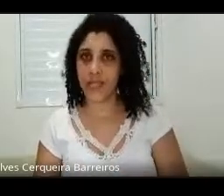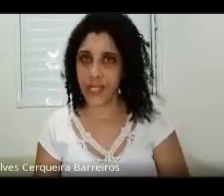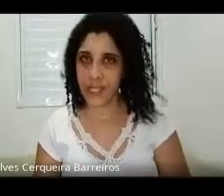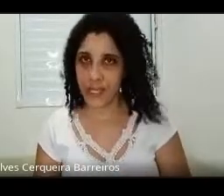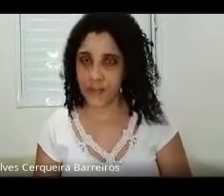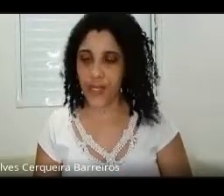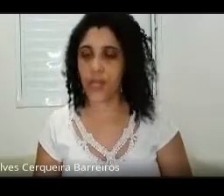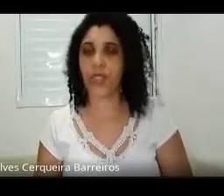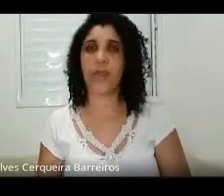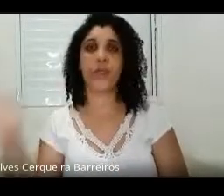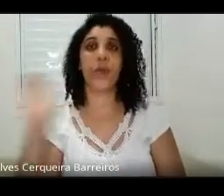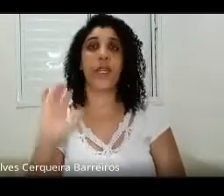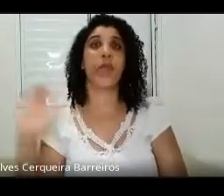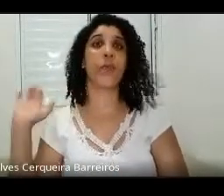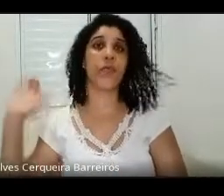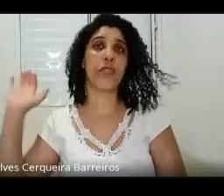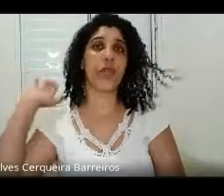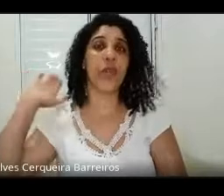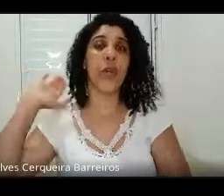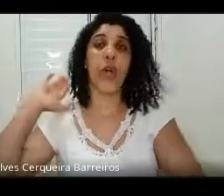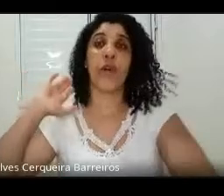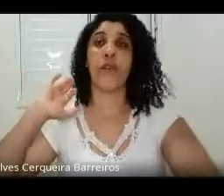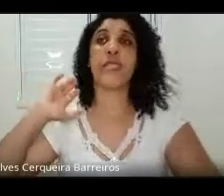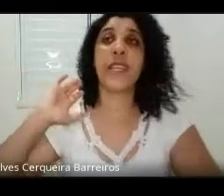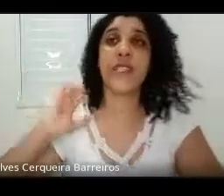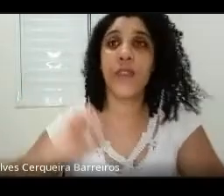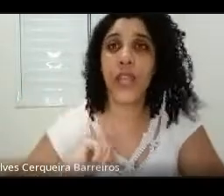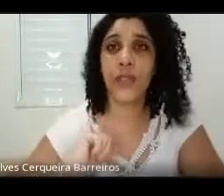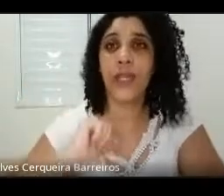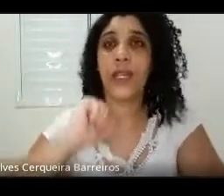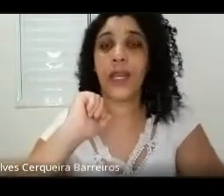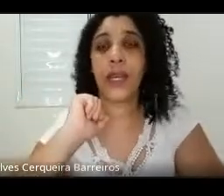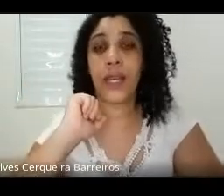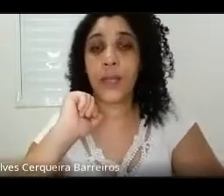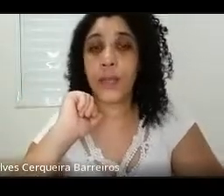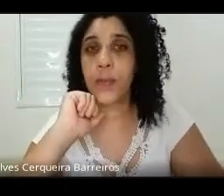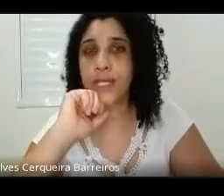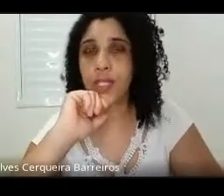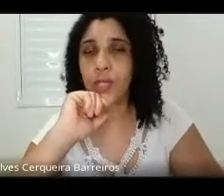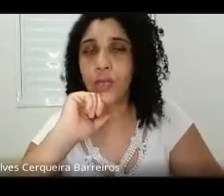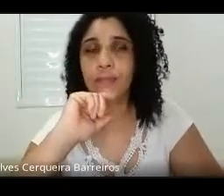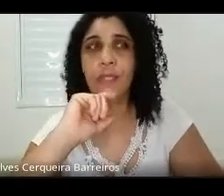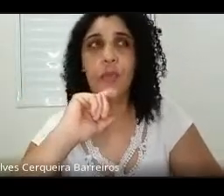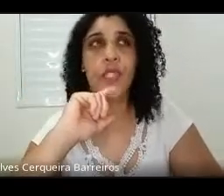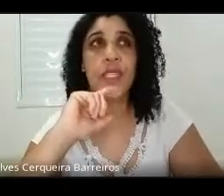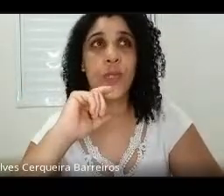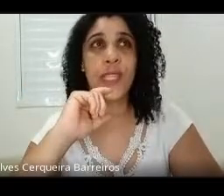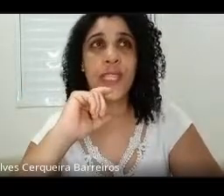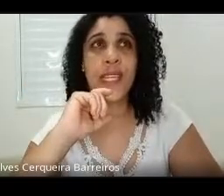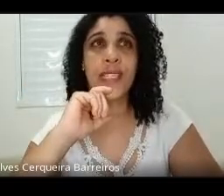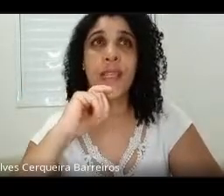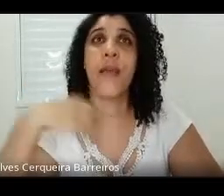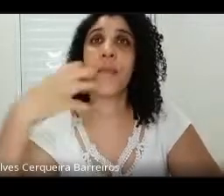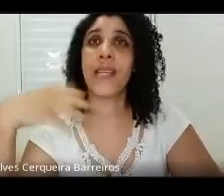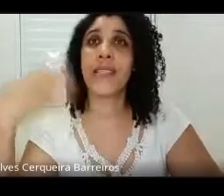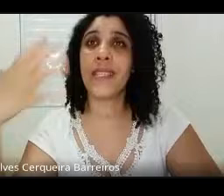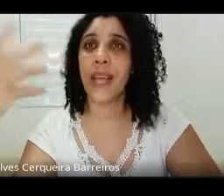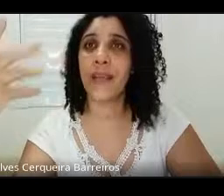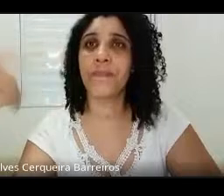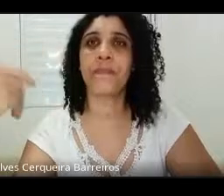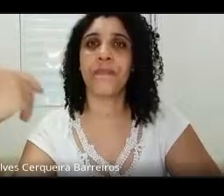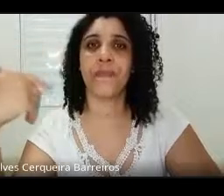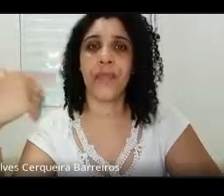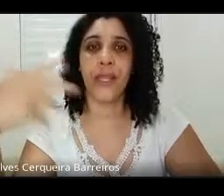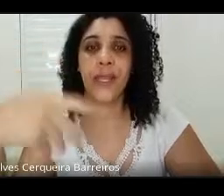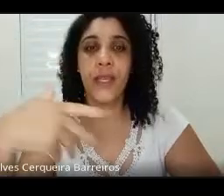sinais francesa, justamente porque um professor francês veio aqui para o Brasil, em 1856, para